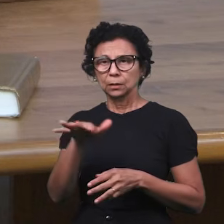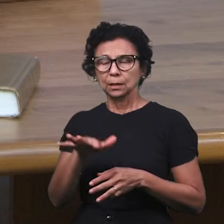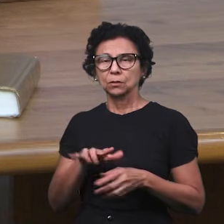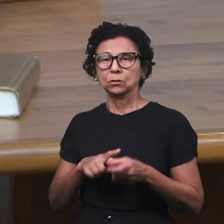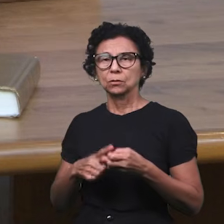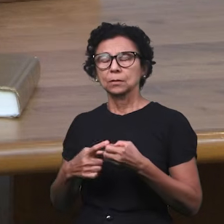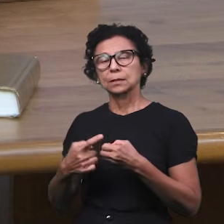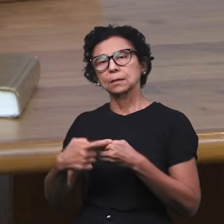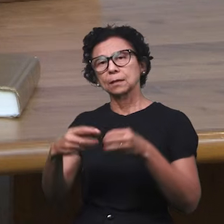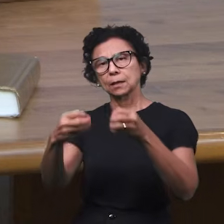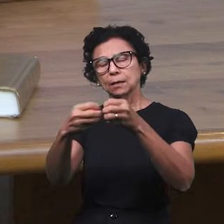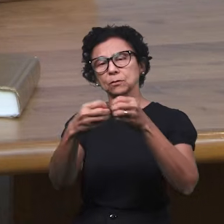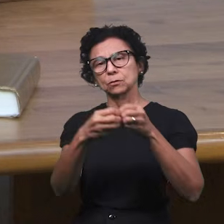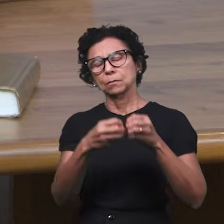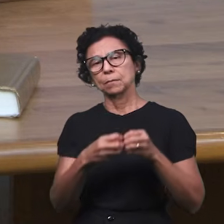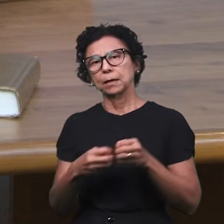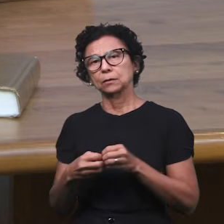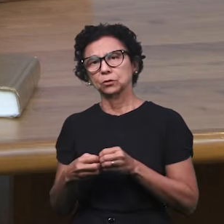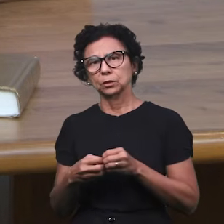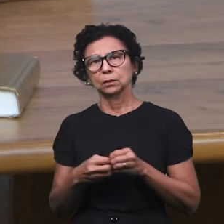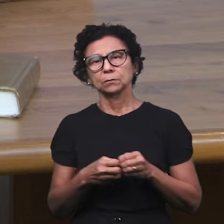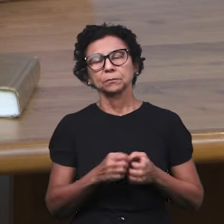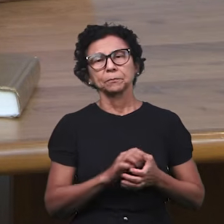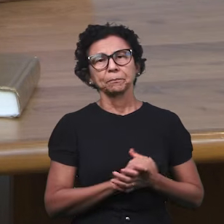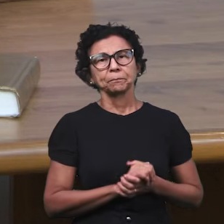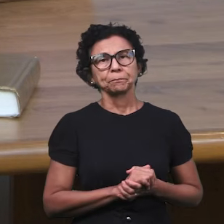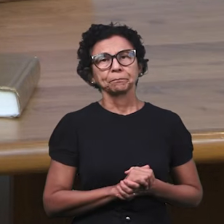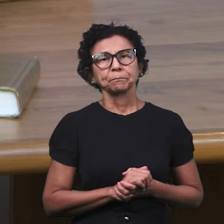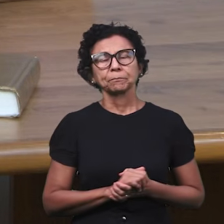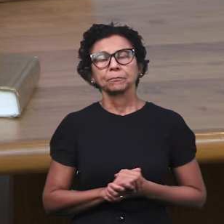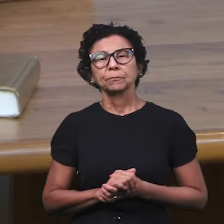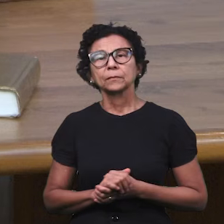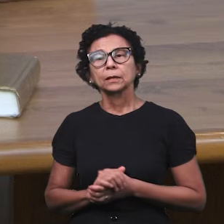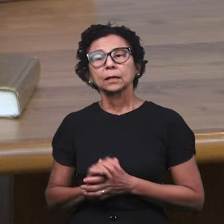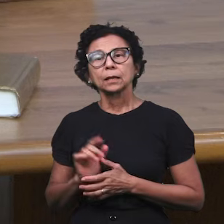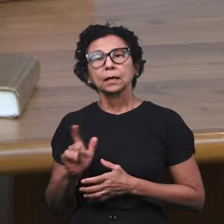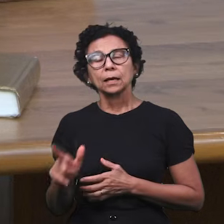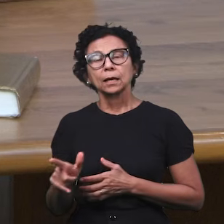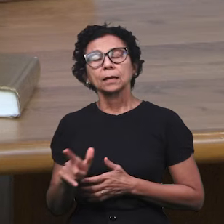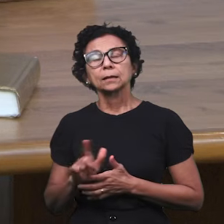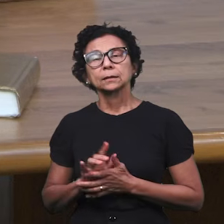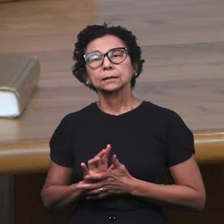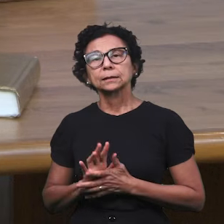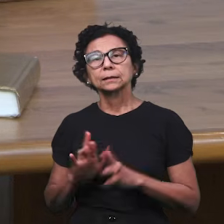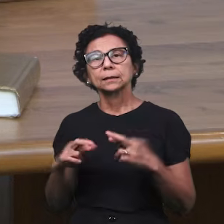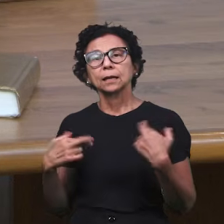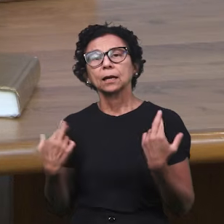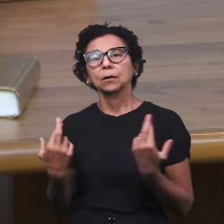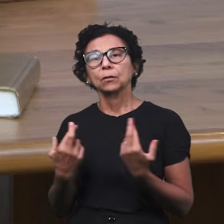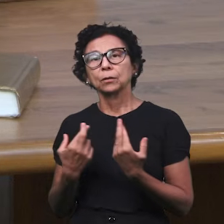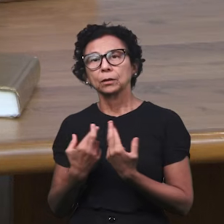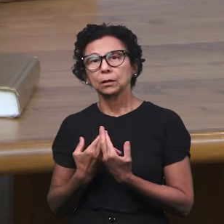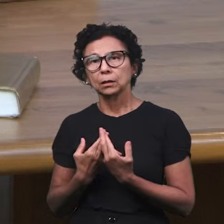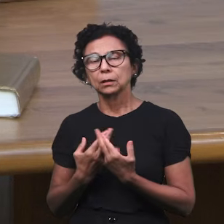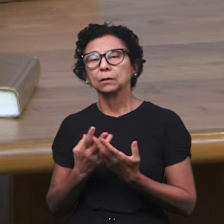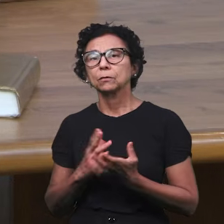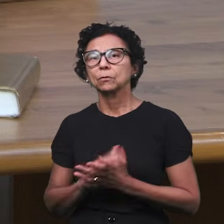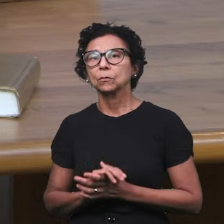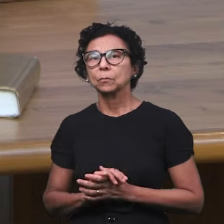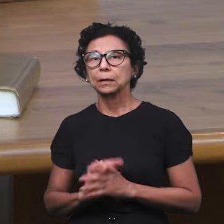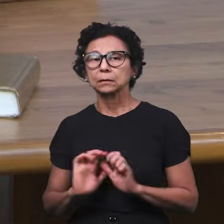todas as províncias do rei Assuero, se ajuntaram para pôr as mãos naqueles que procuravam o seu